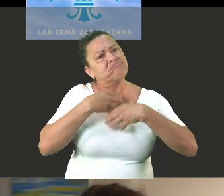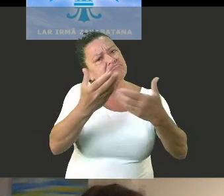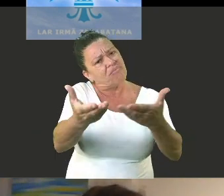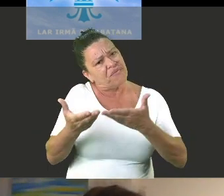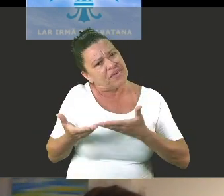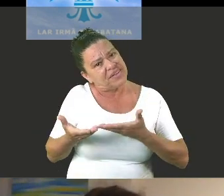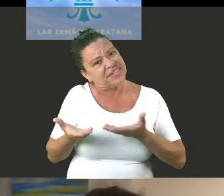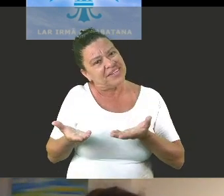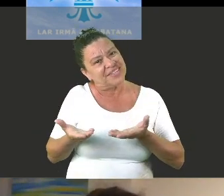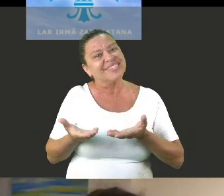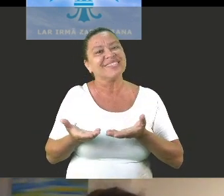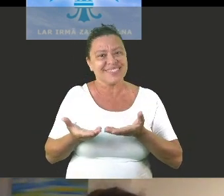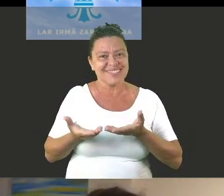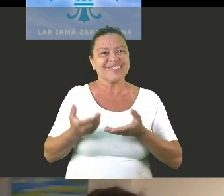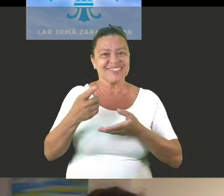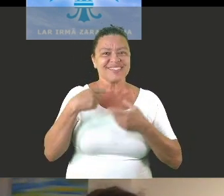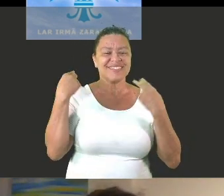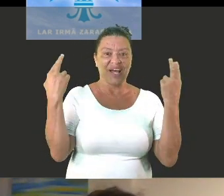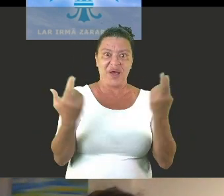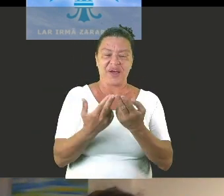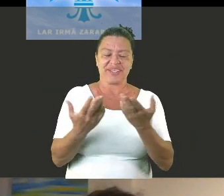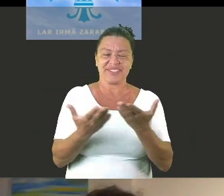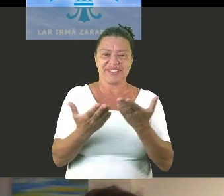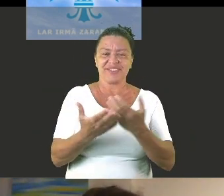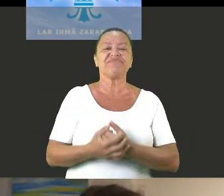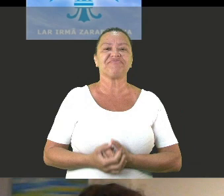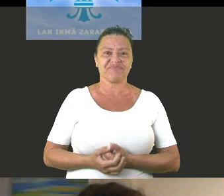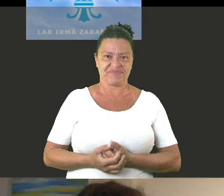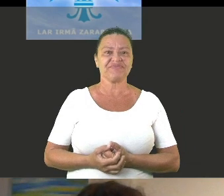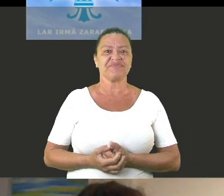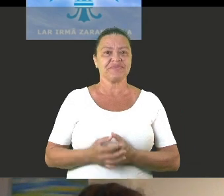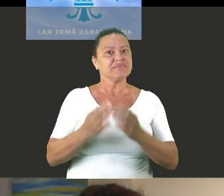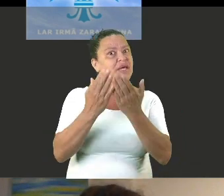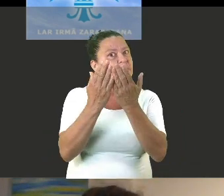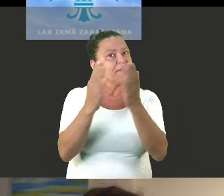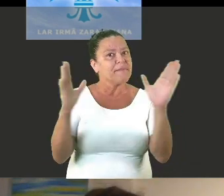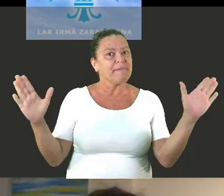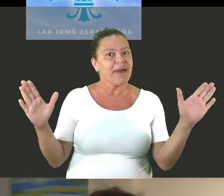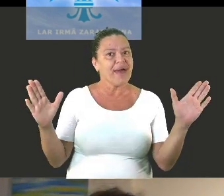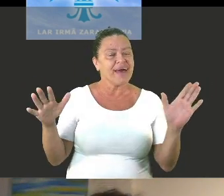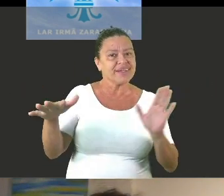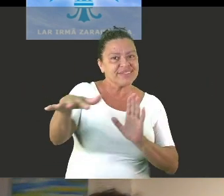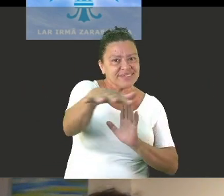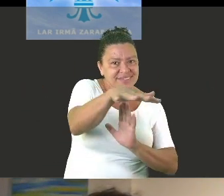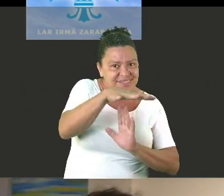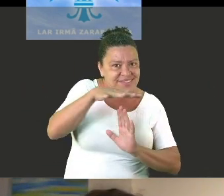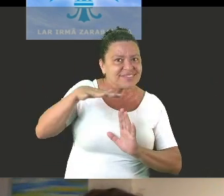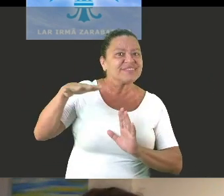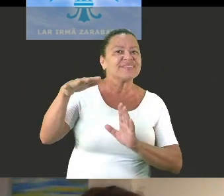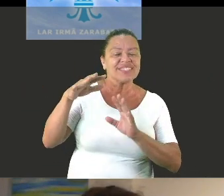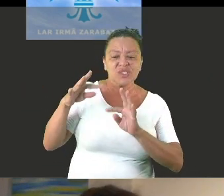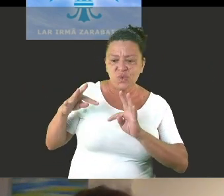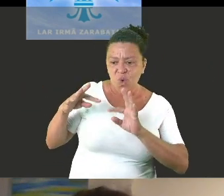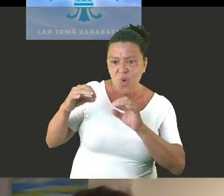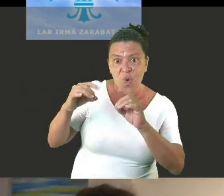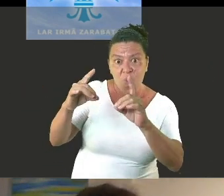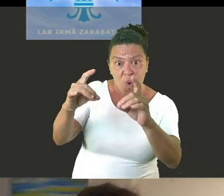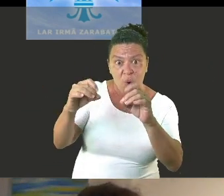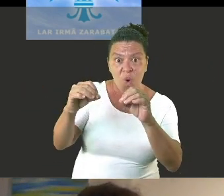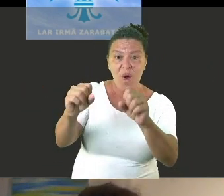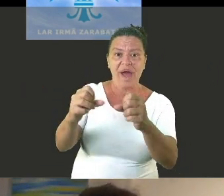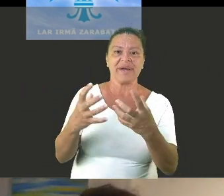a participar dessa nossa reunião. Ela é aberta à assistência, todos aqueles que